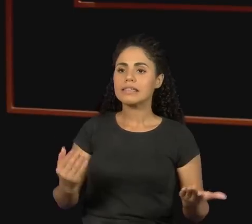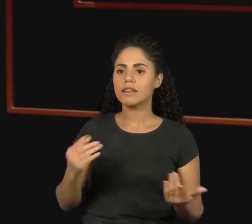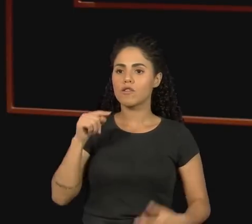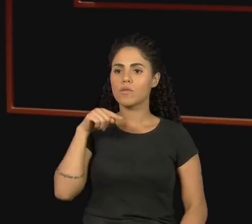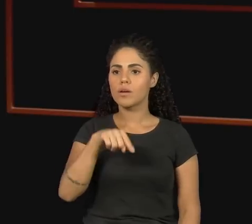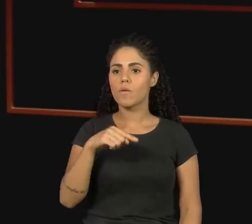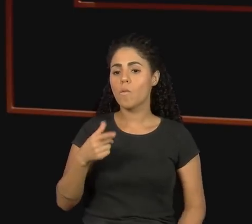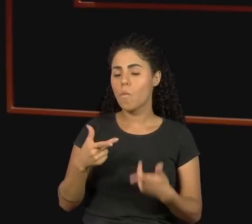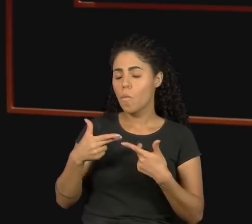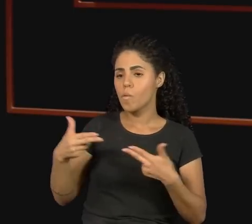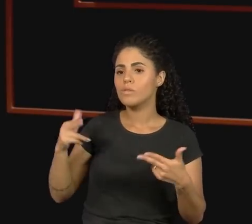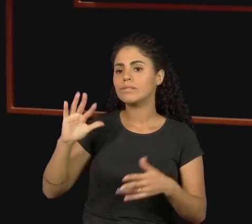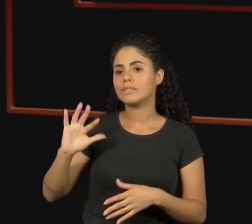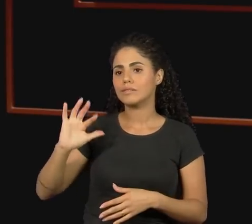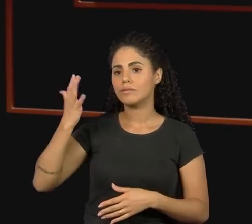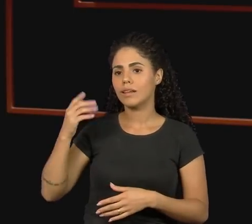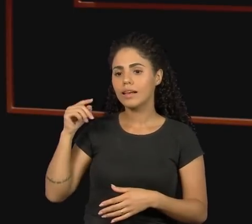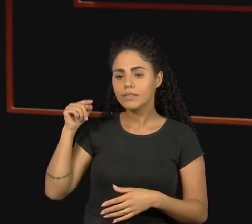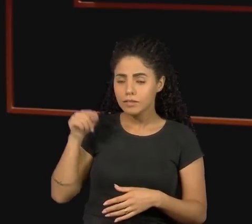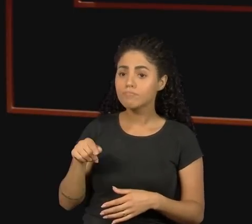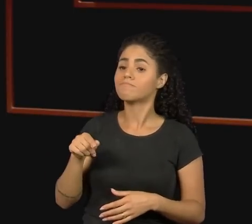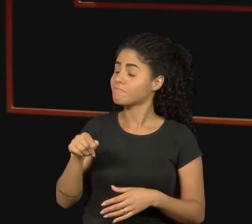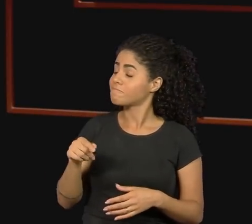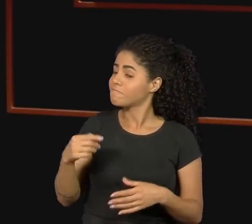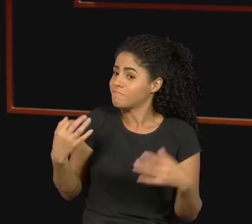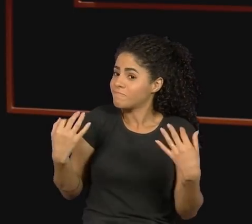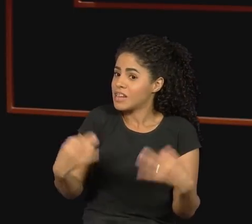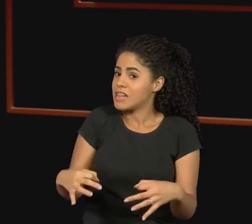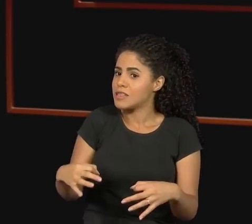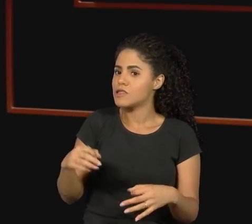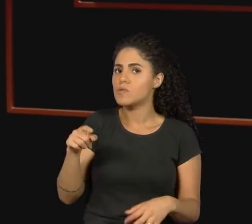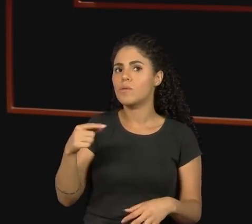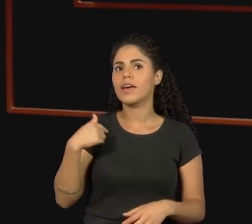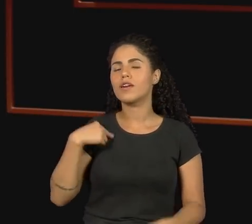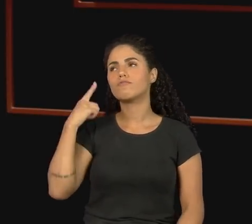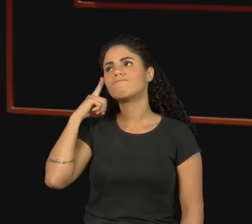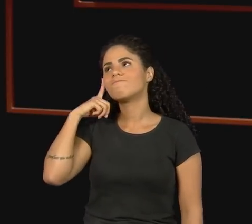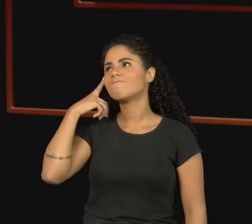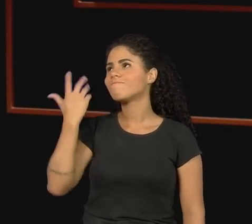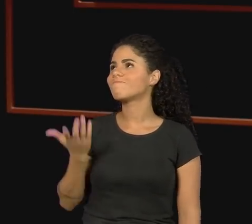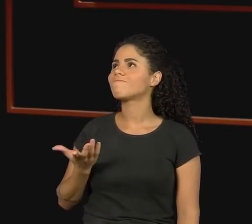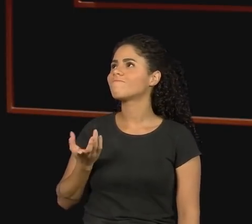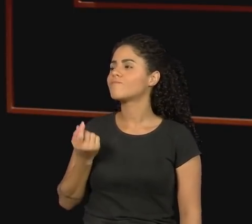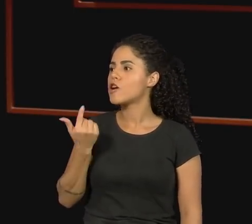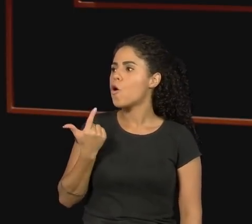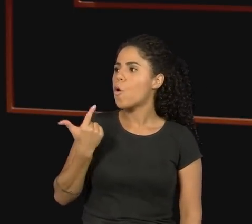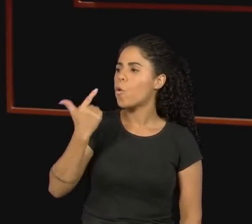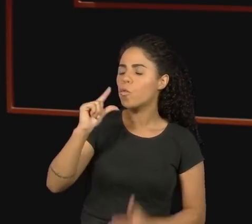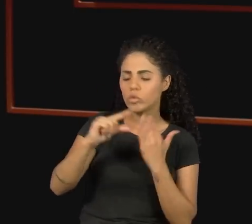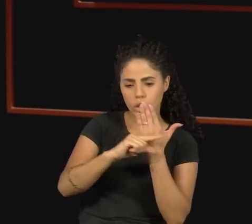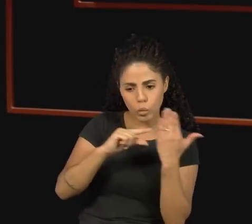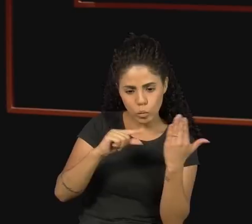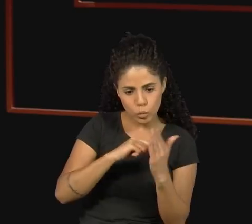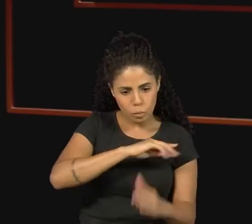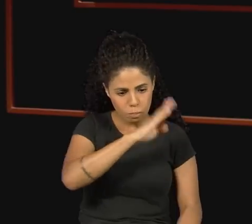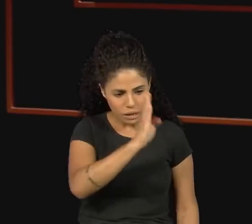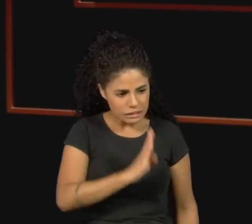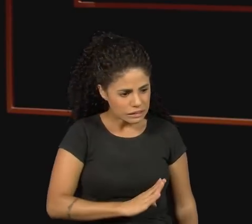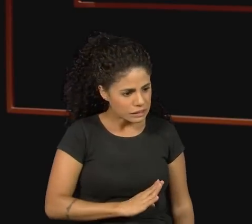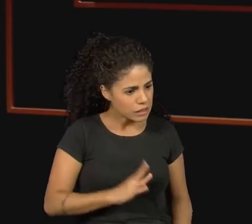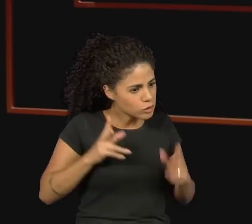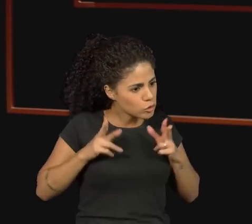é algo muito... Eu não conheço outro autor brasileiro que